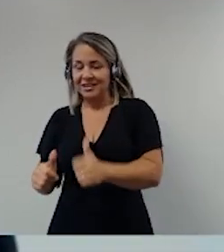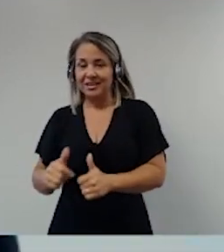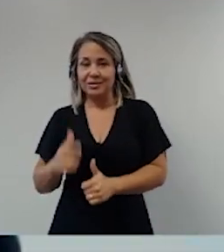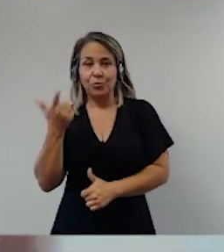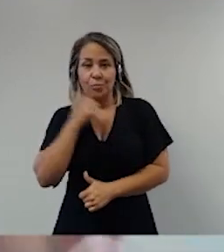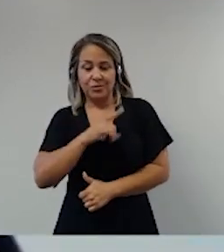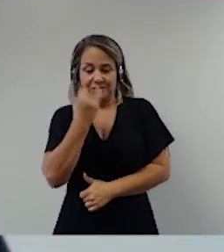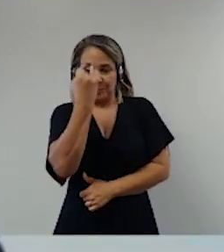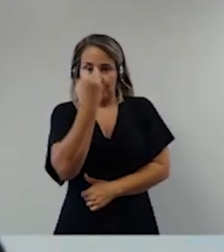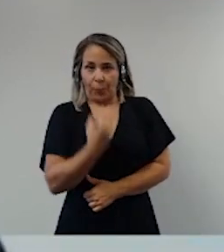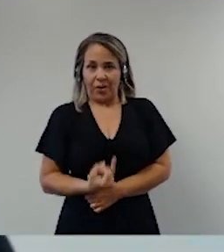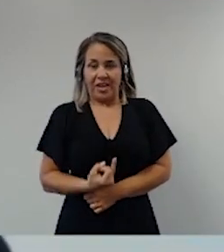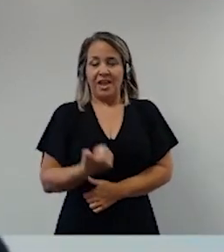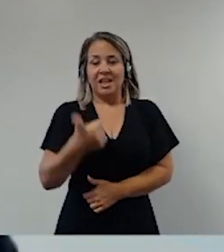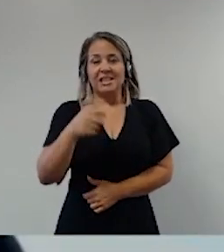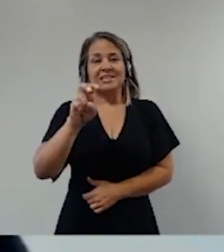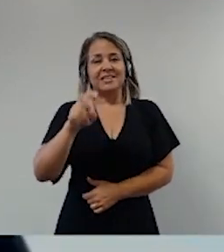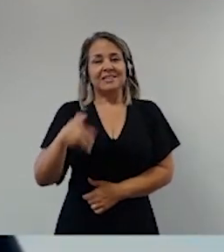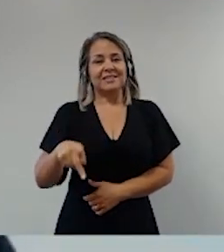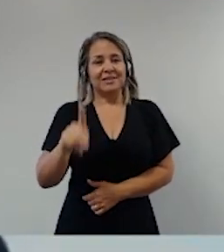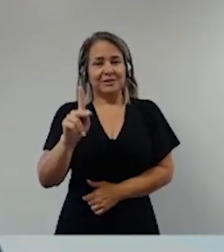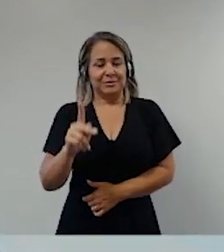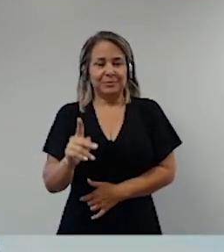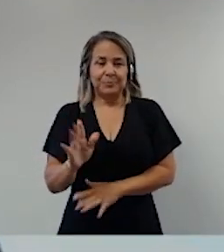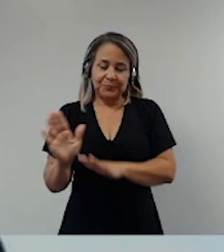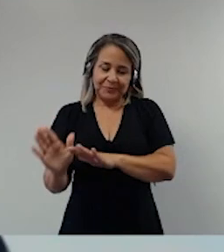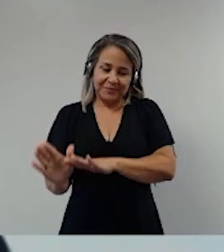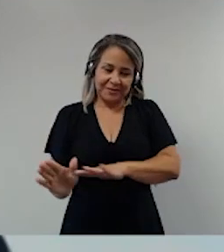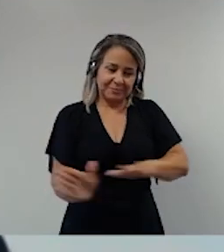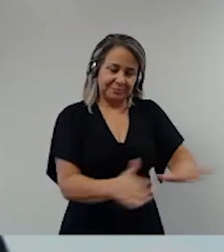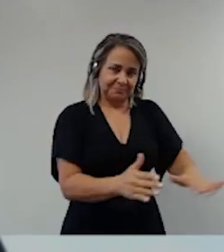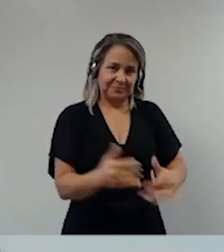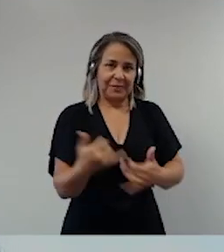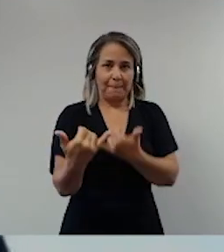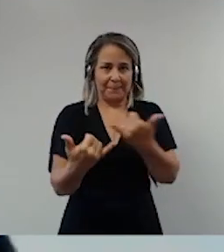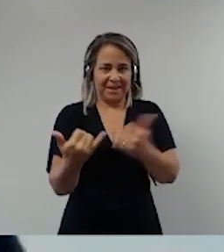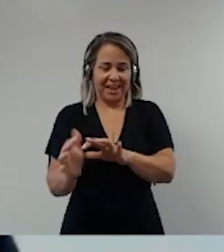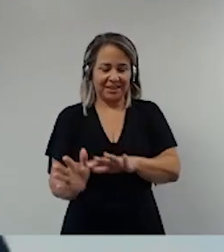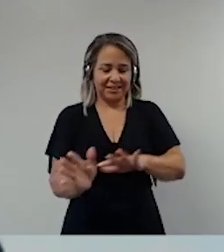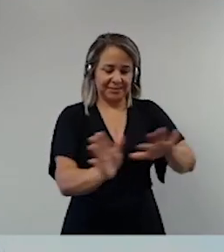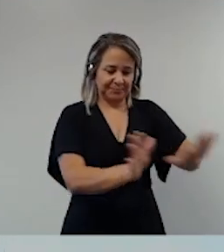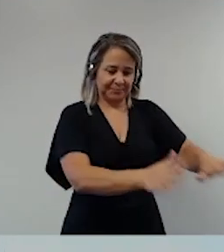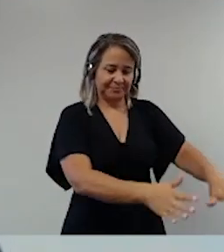15 quilos. Bom, brincadeiras à parte,